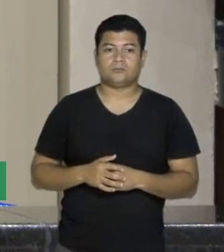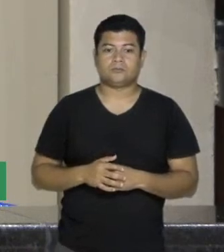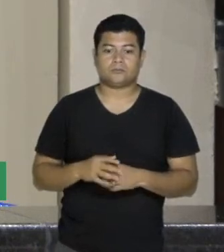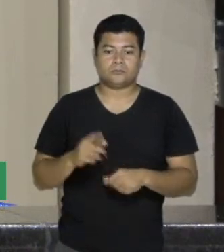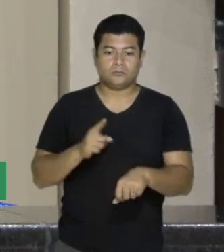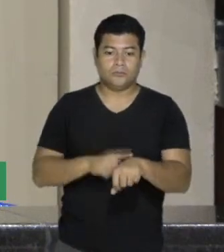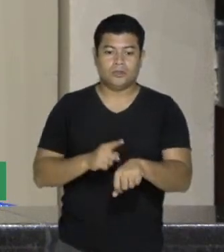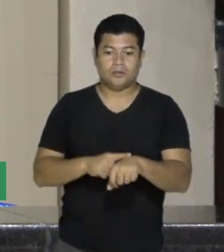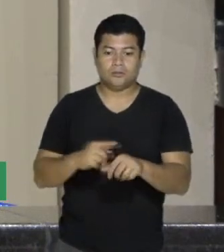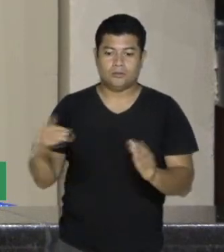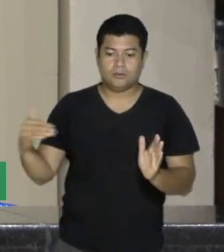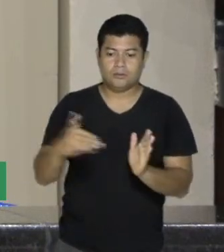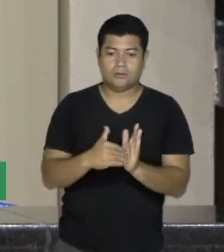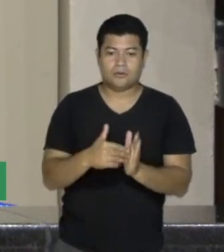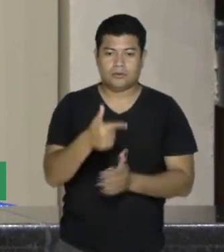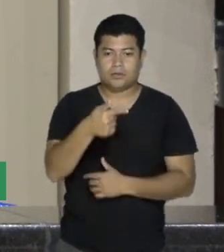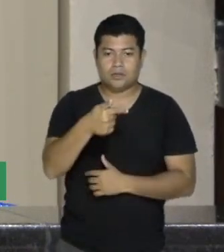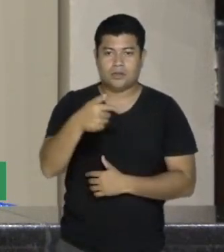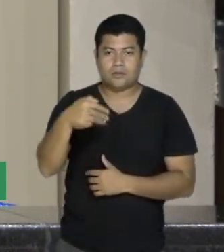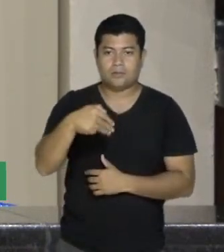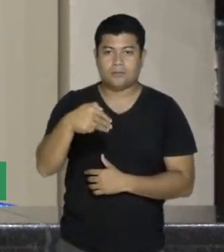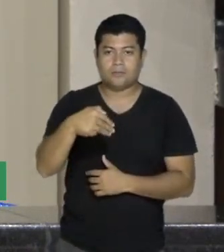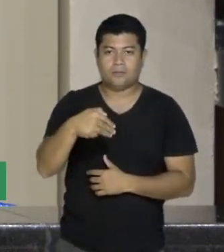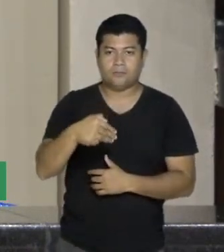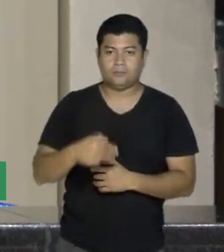tem o tempo de 7 minutos